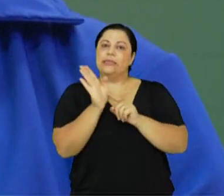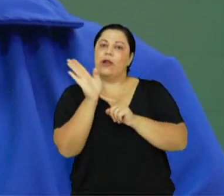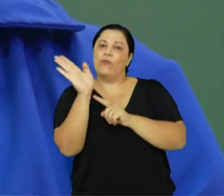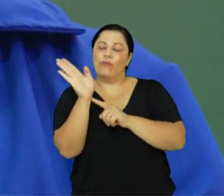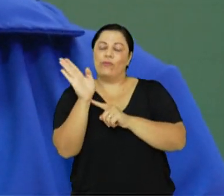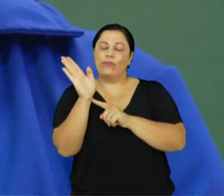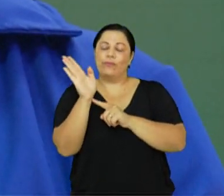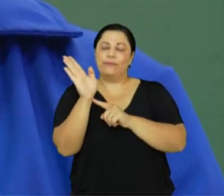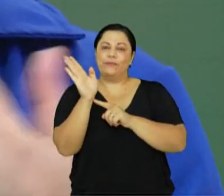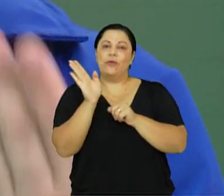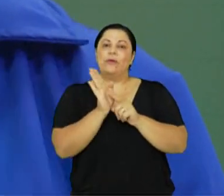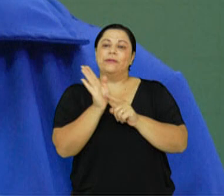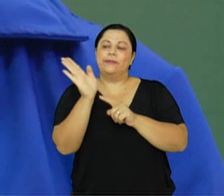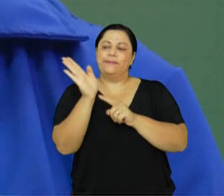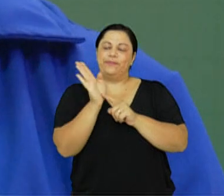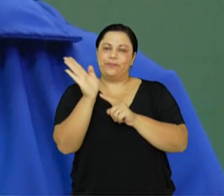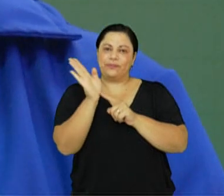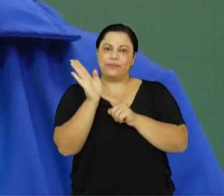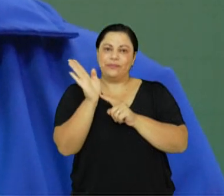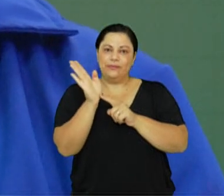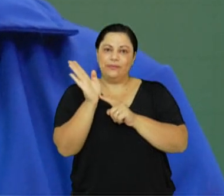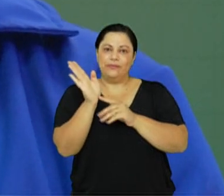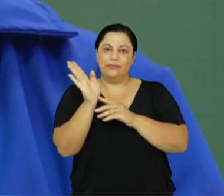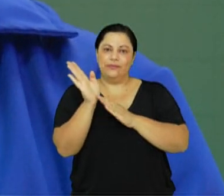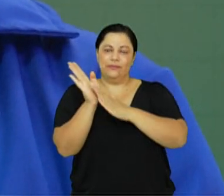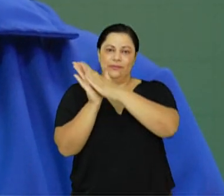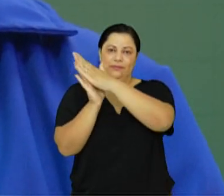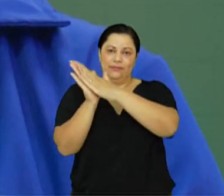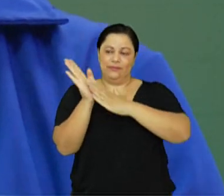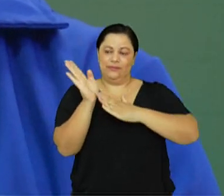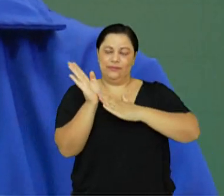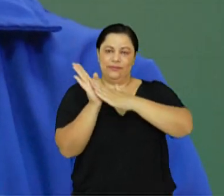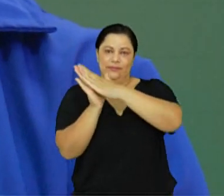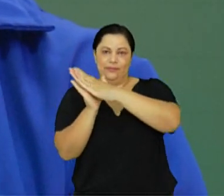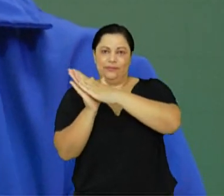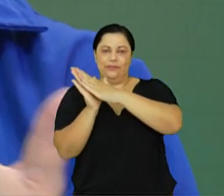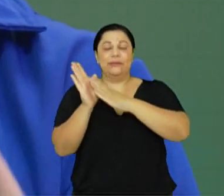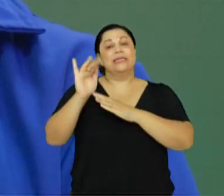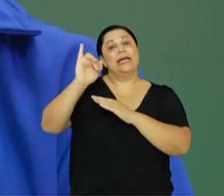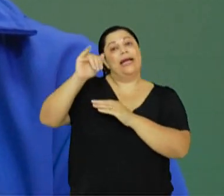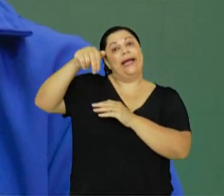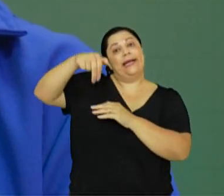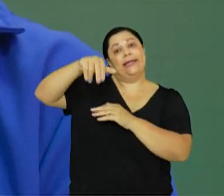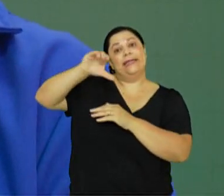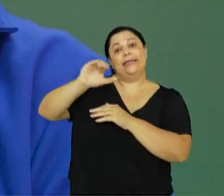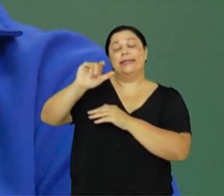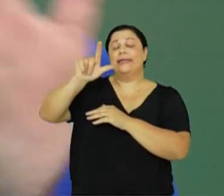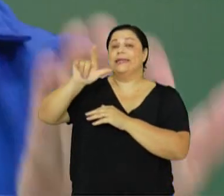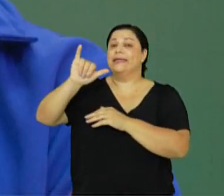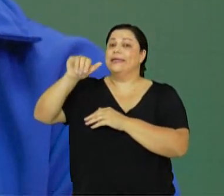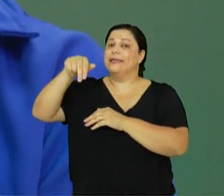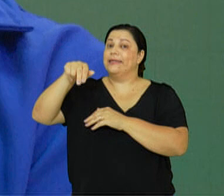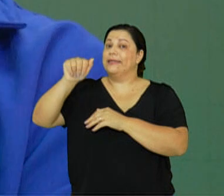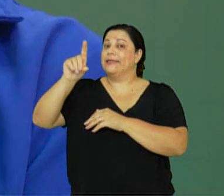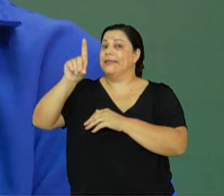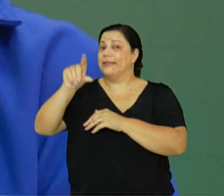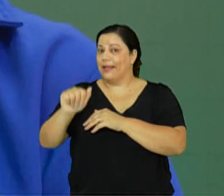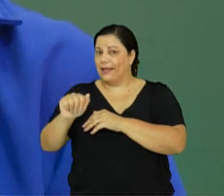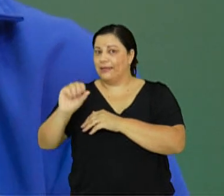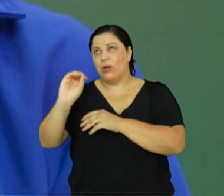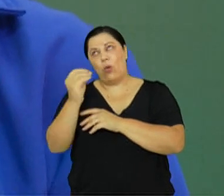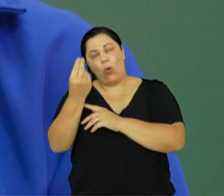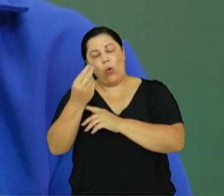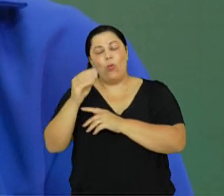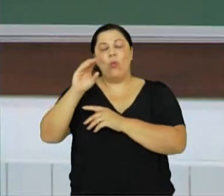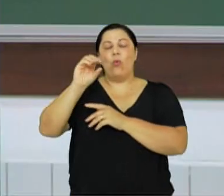pirâmide. E é o que a gente chama, alguns chamam de pirâmide inclinada, tá? Ou oblíqua. Isso daí é só uma